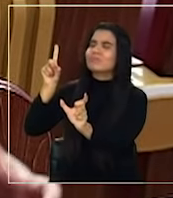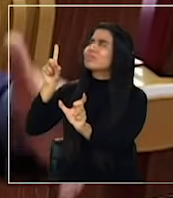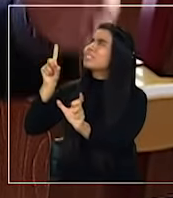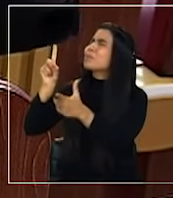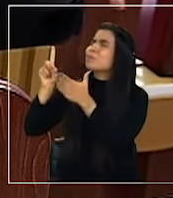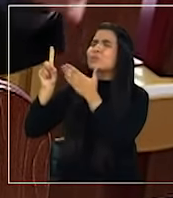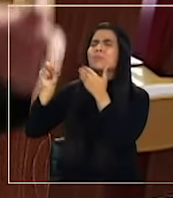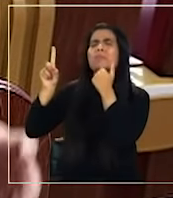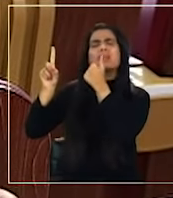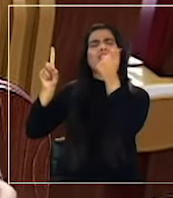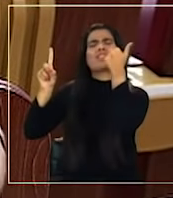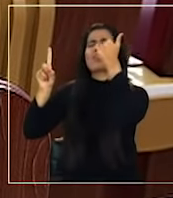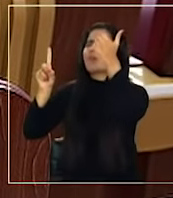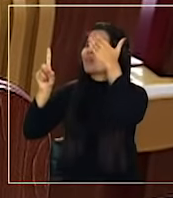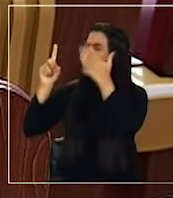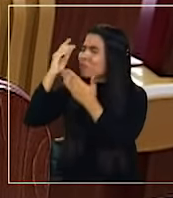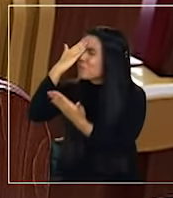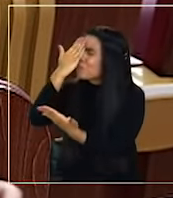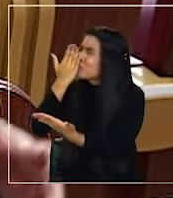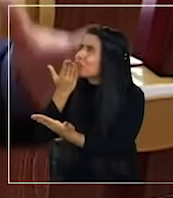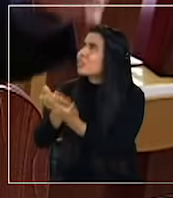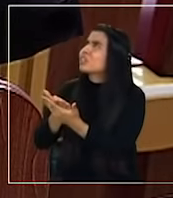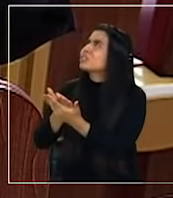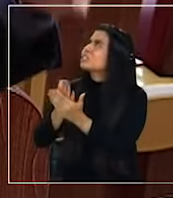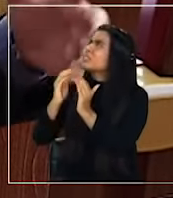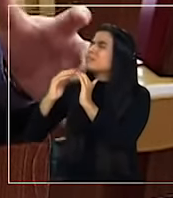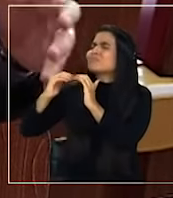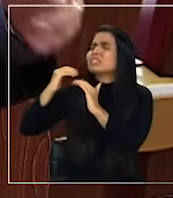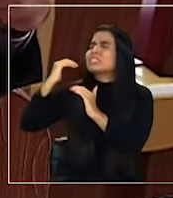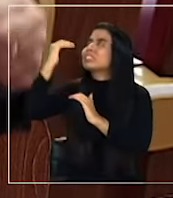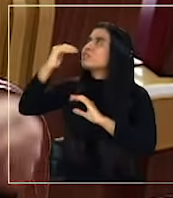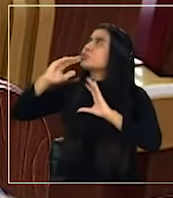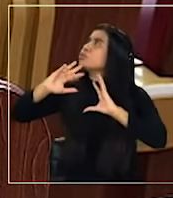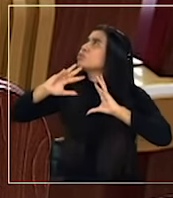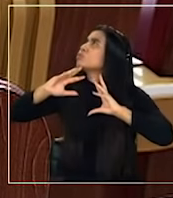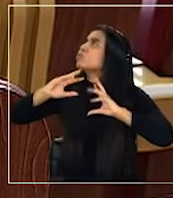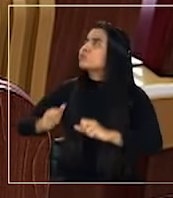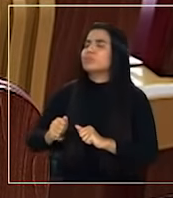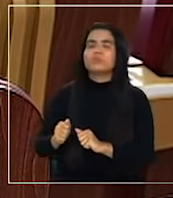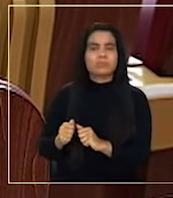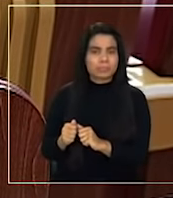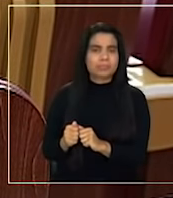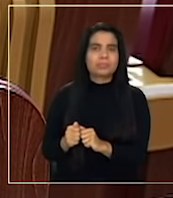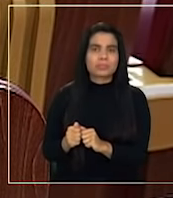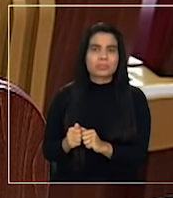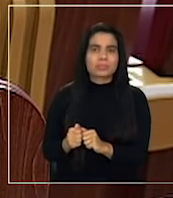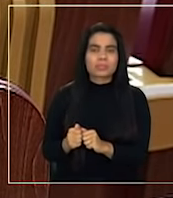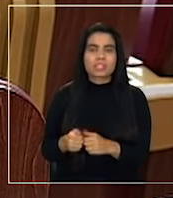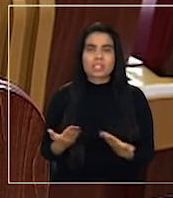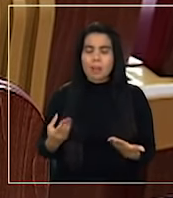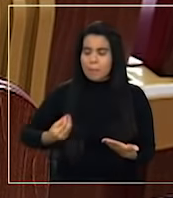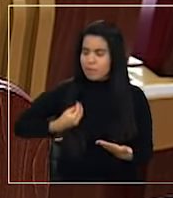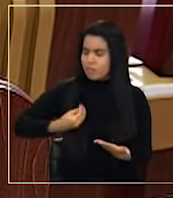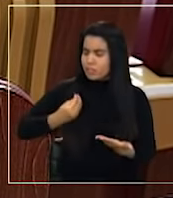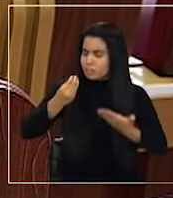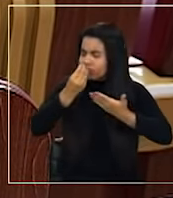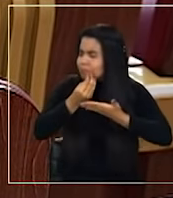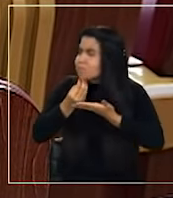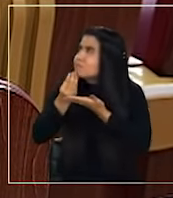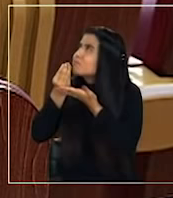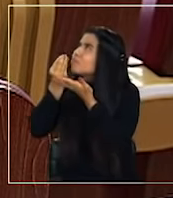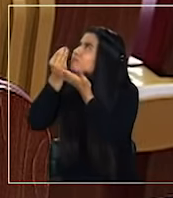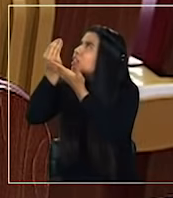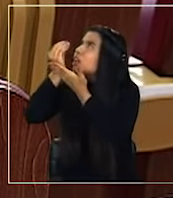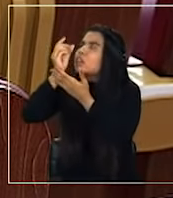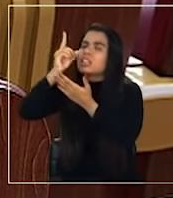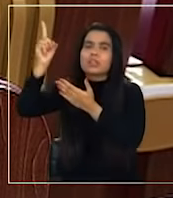ouro, vale mais do que médico, vale mais do que tudo. A tua palavra é que eu coloco toda a minha vida